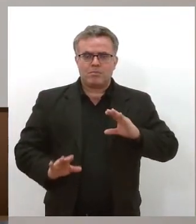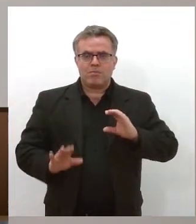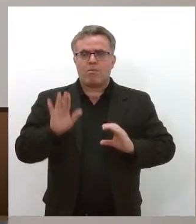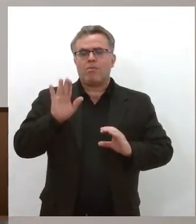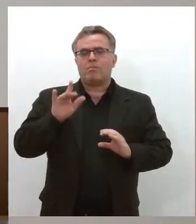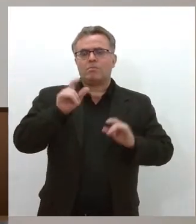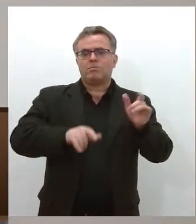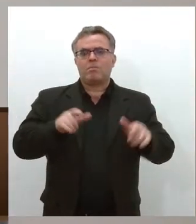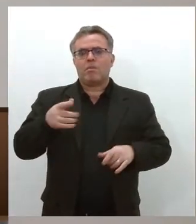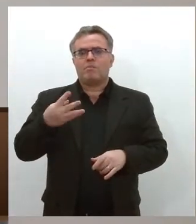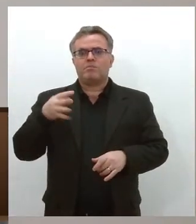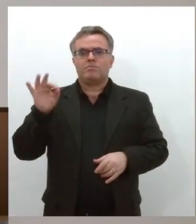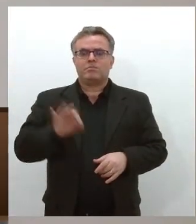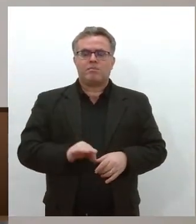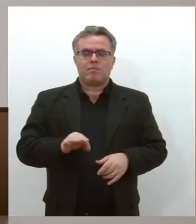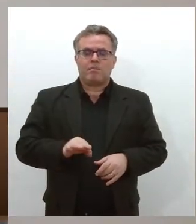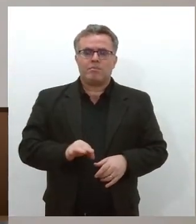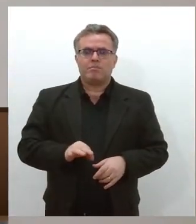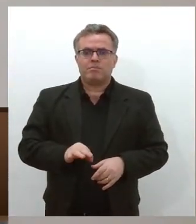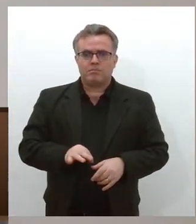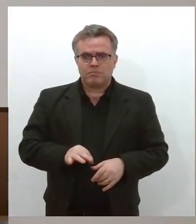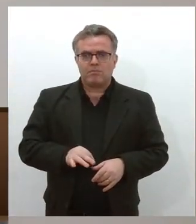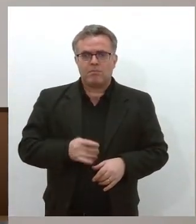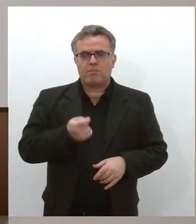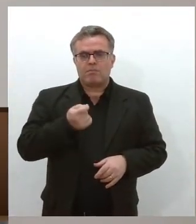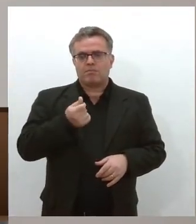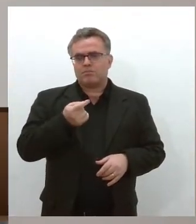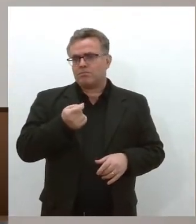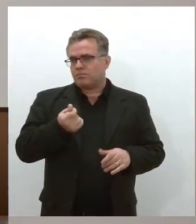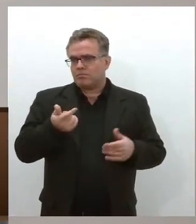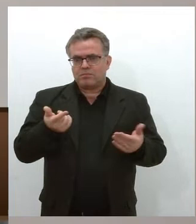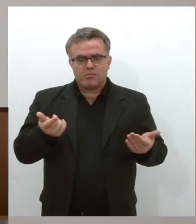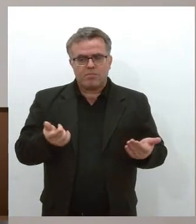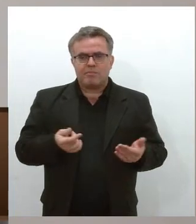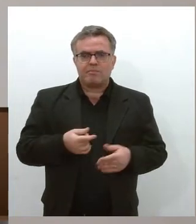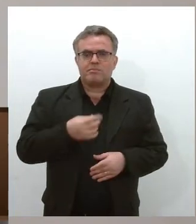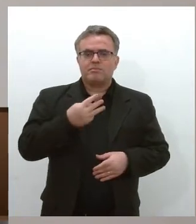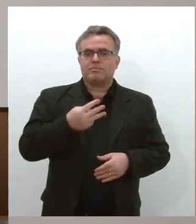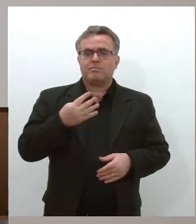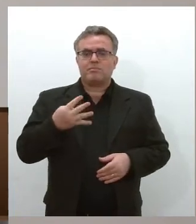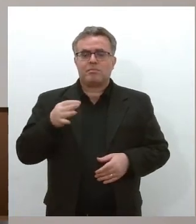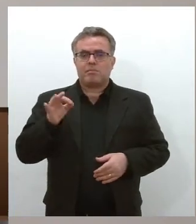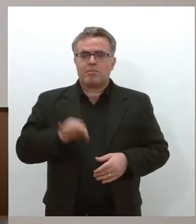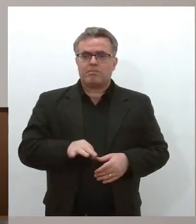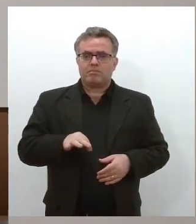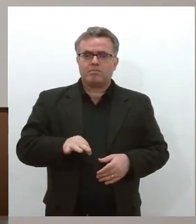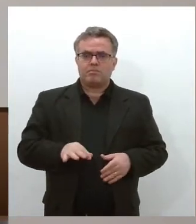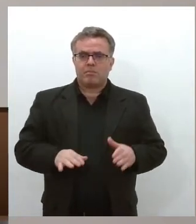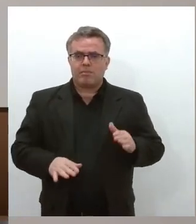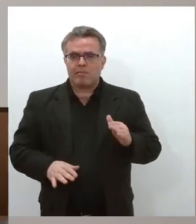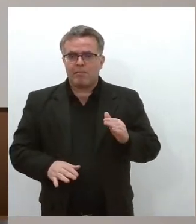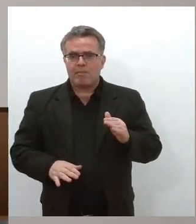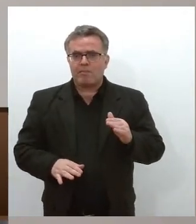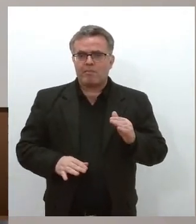mulheres, né, no todo. E esse 34% está muito próximo do limite mínimo de 30% de candidaturas